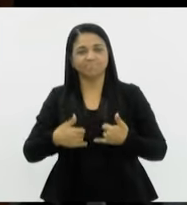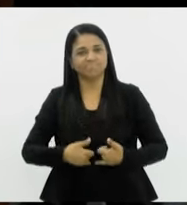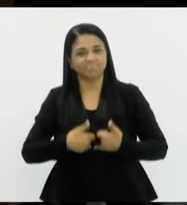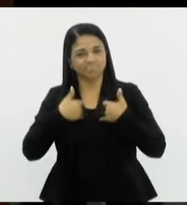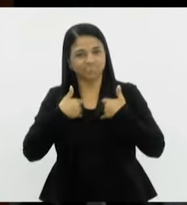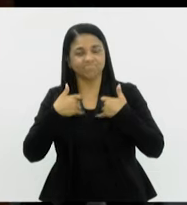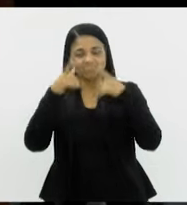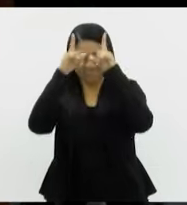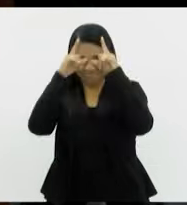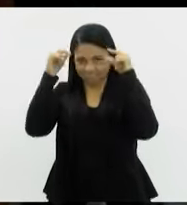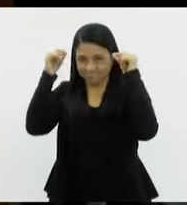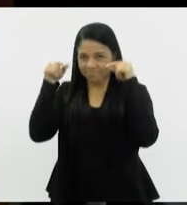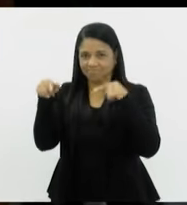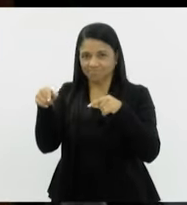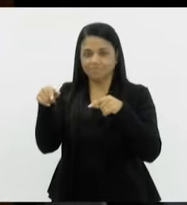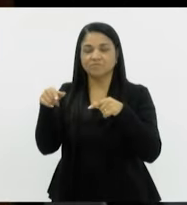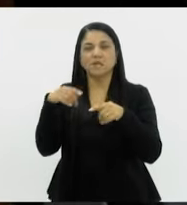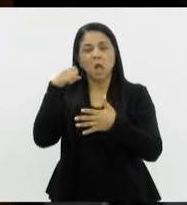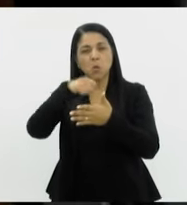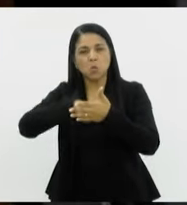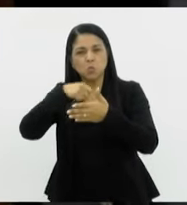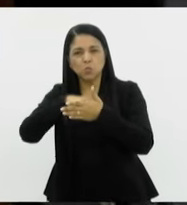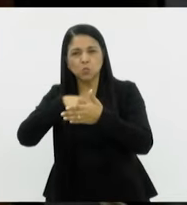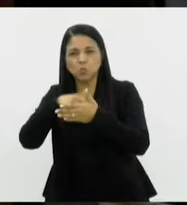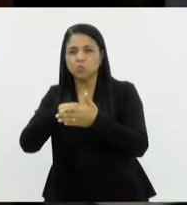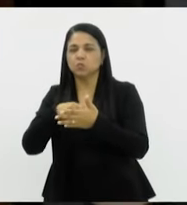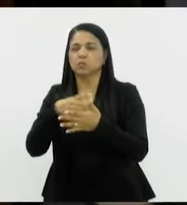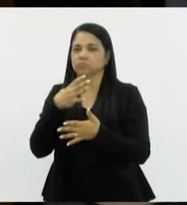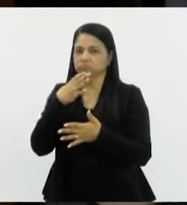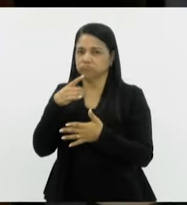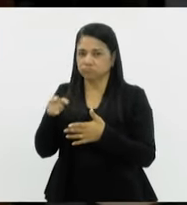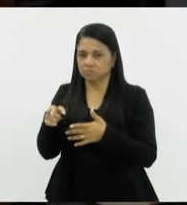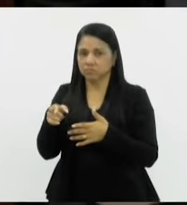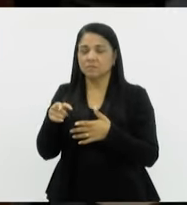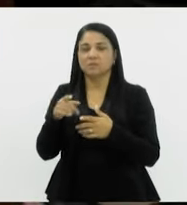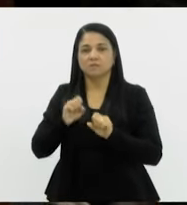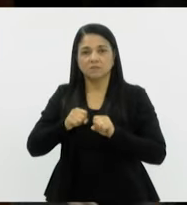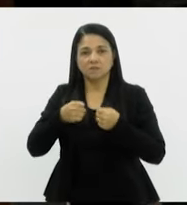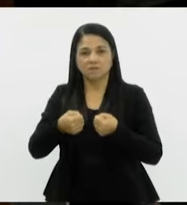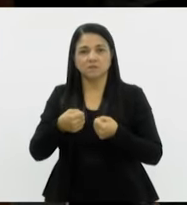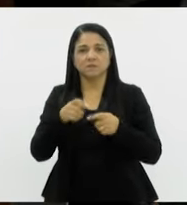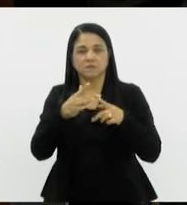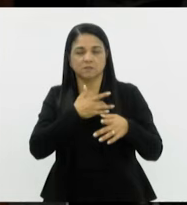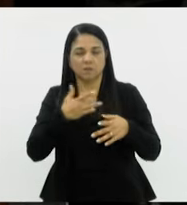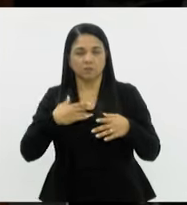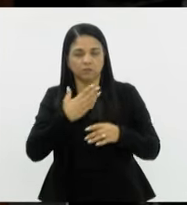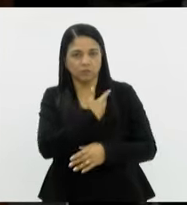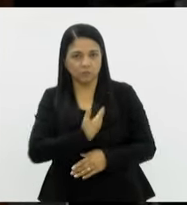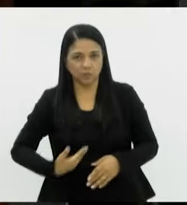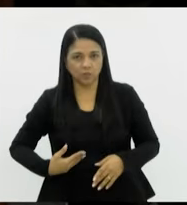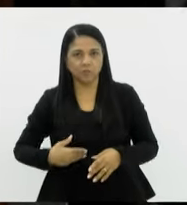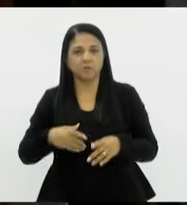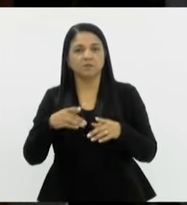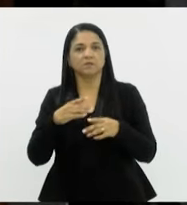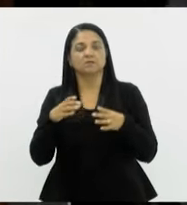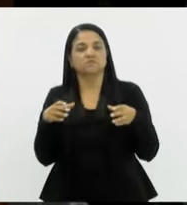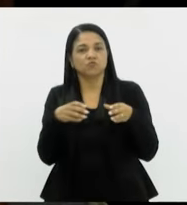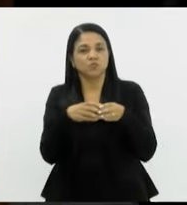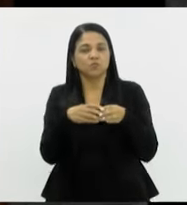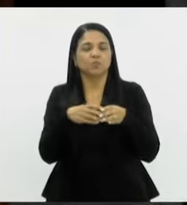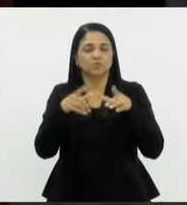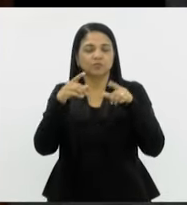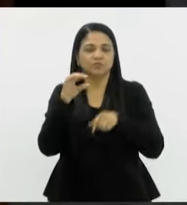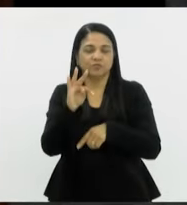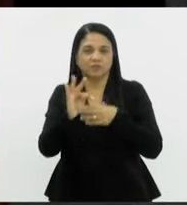da enfermeira Rejane, reconhecer a sua luta em defesa da saúde pública, da categoria das enfermeiras, das técnicas e técnicos